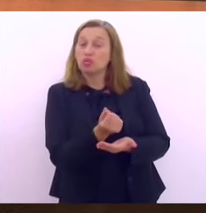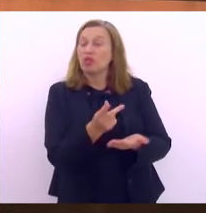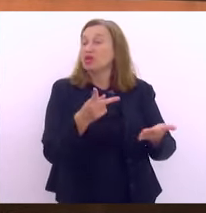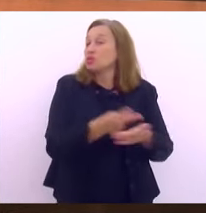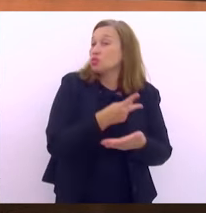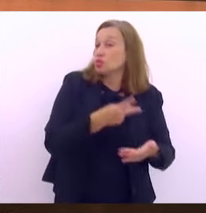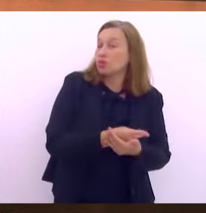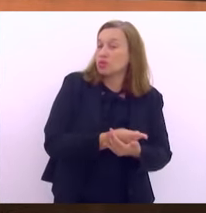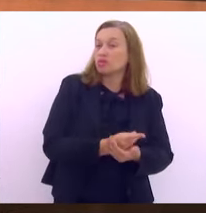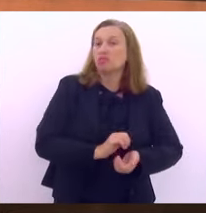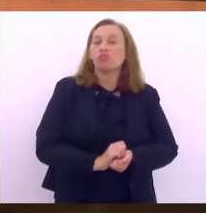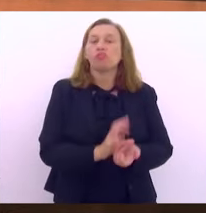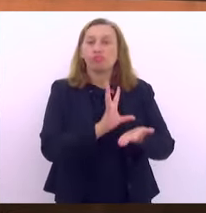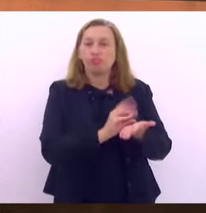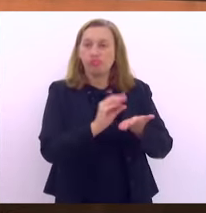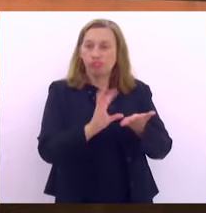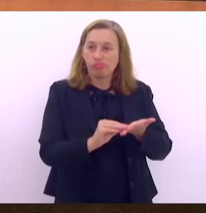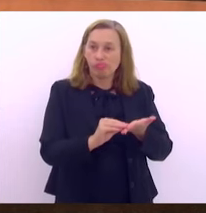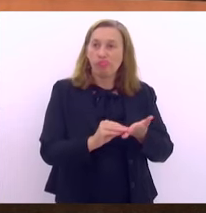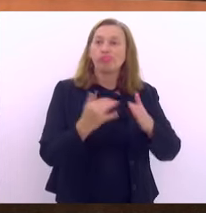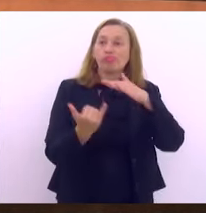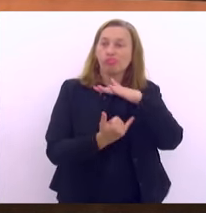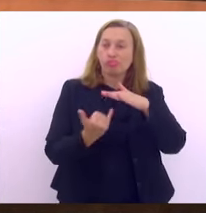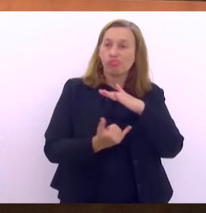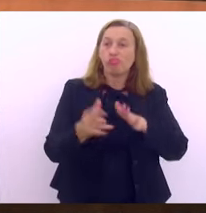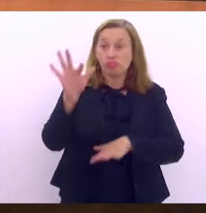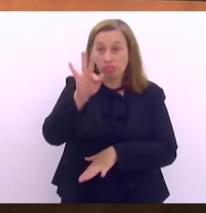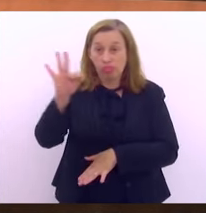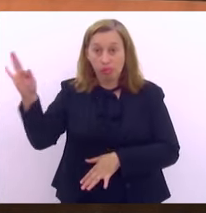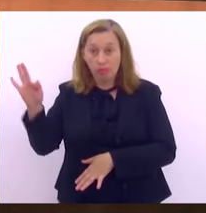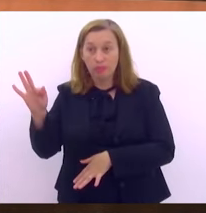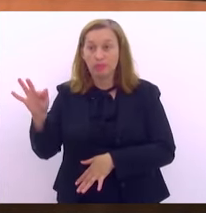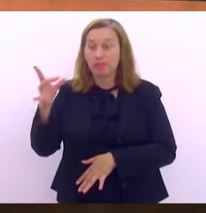adesão a uma ata do Instituto Federal do Espírito Santo,